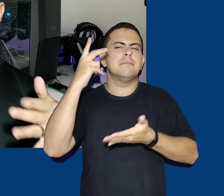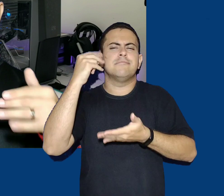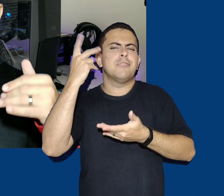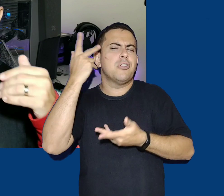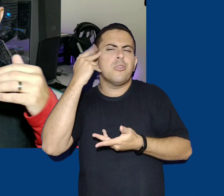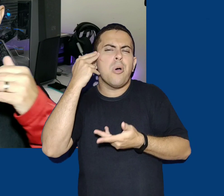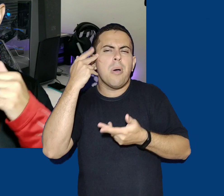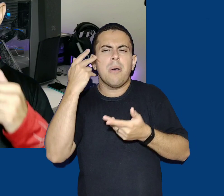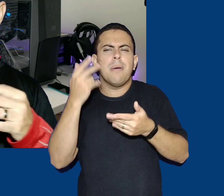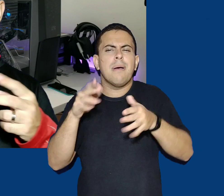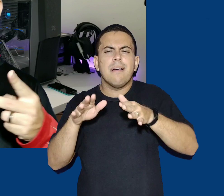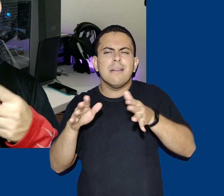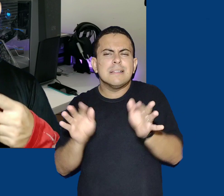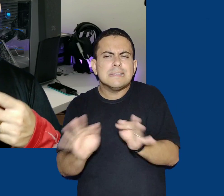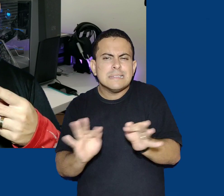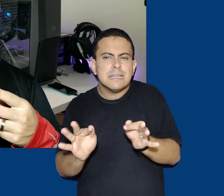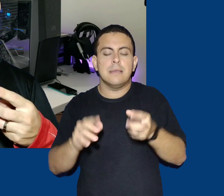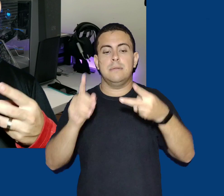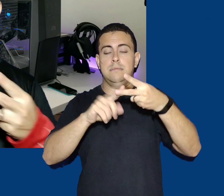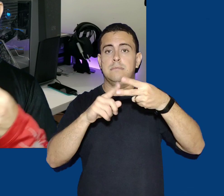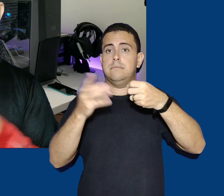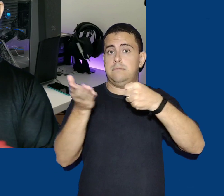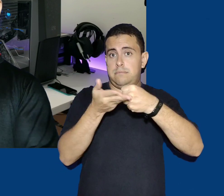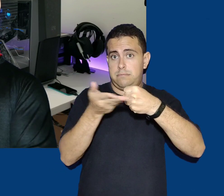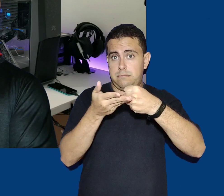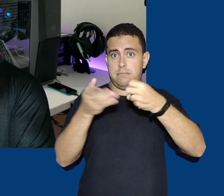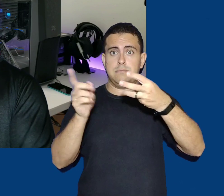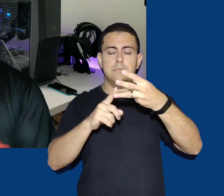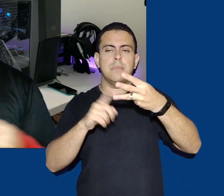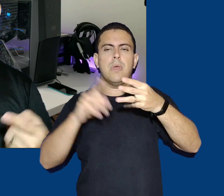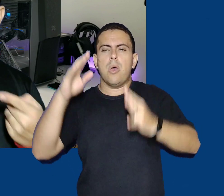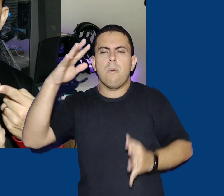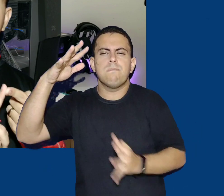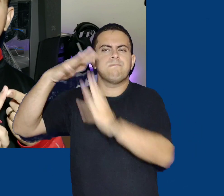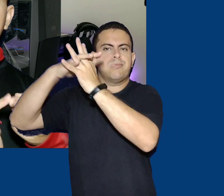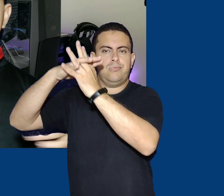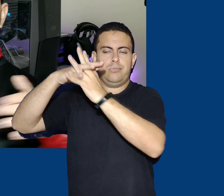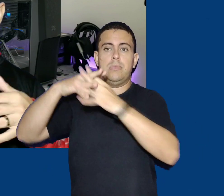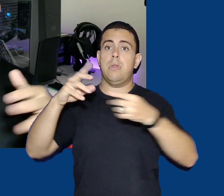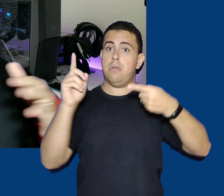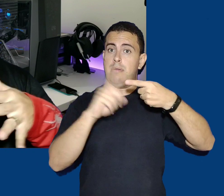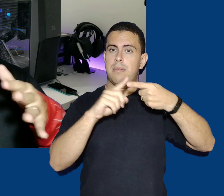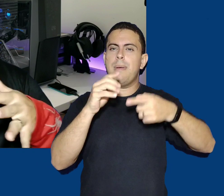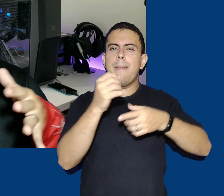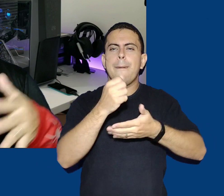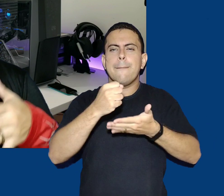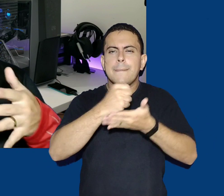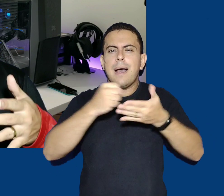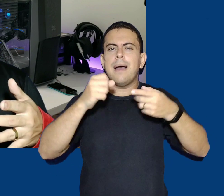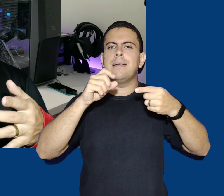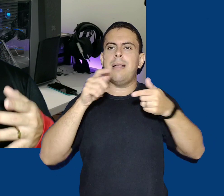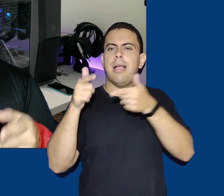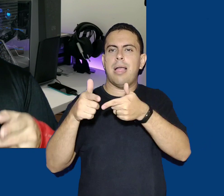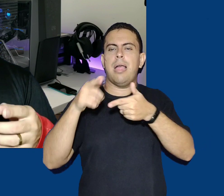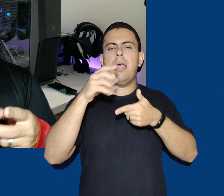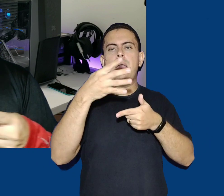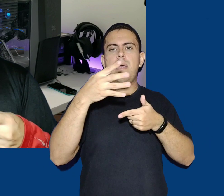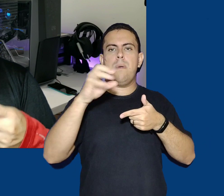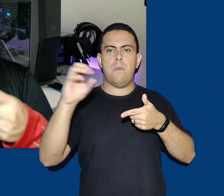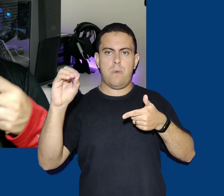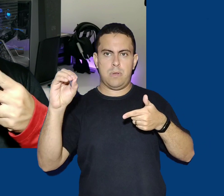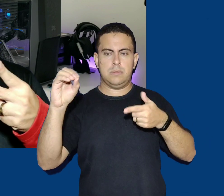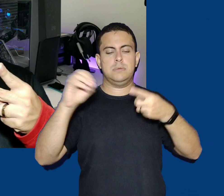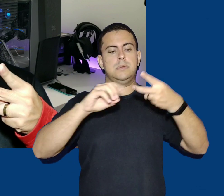mais comuns, o basicão ali, os intermediários e os topos de linha. Os basicão é na série 400